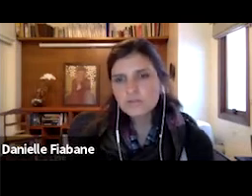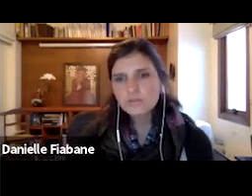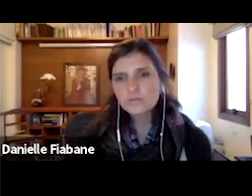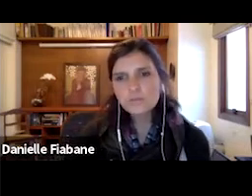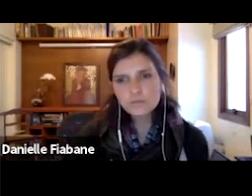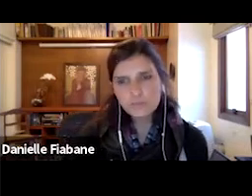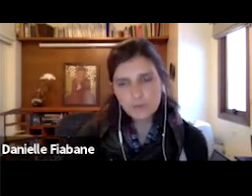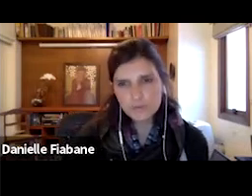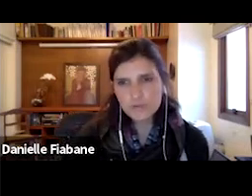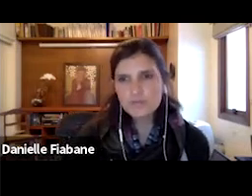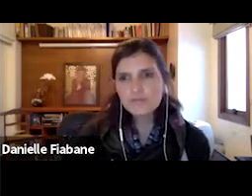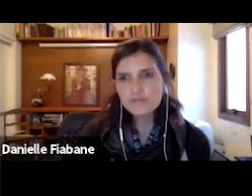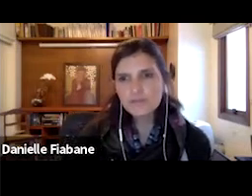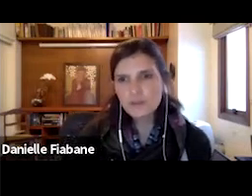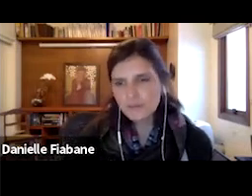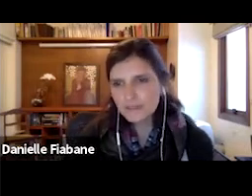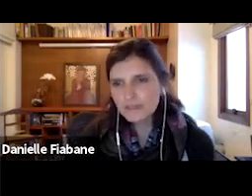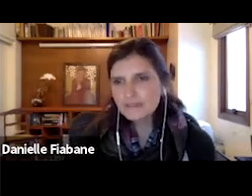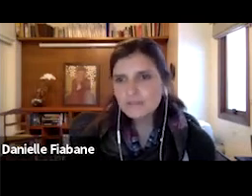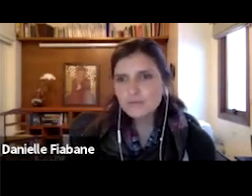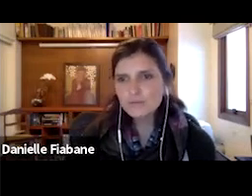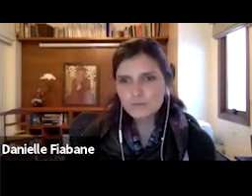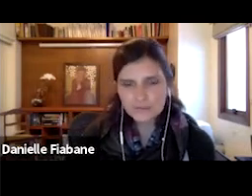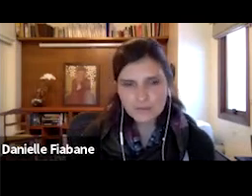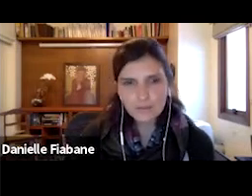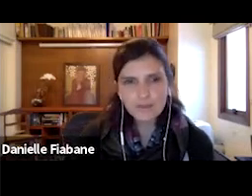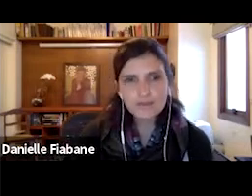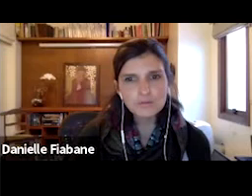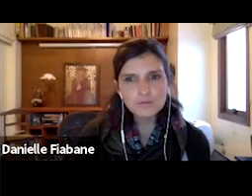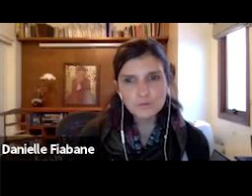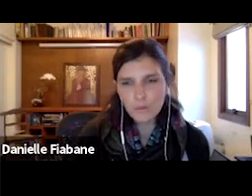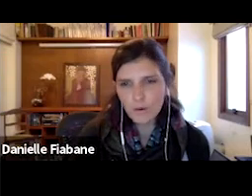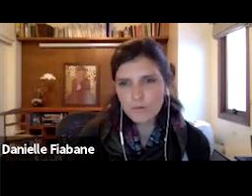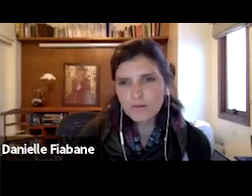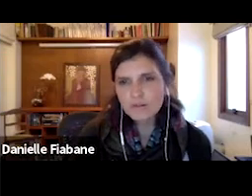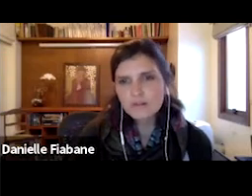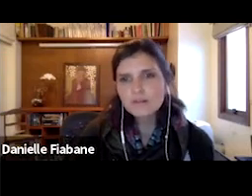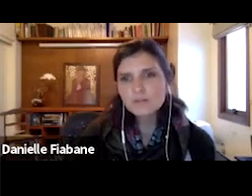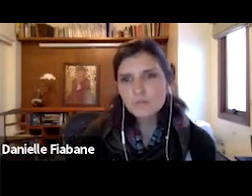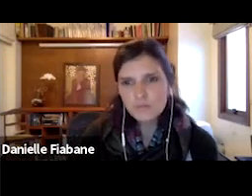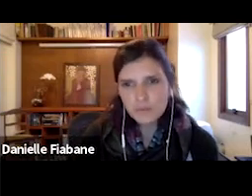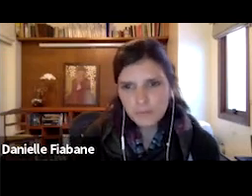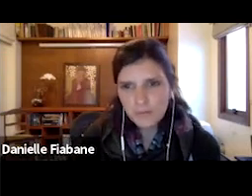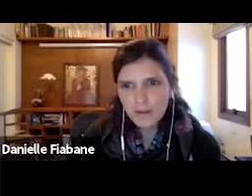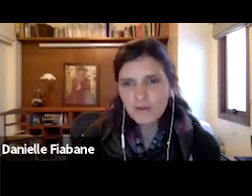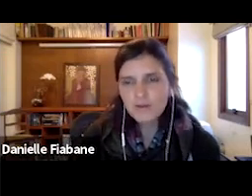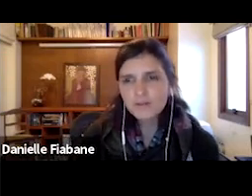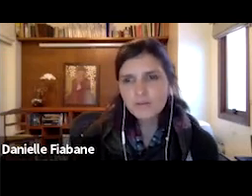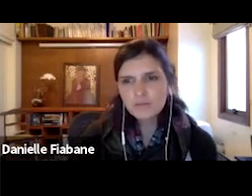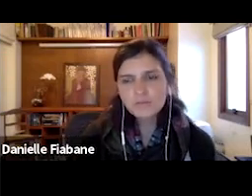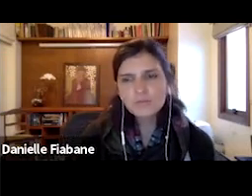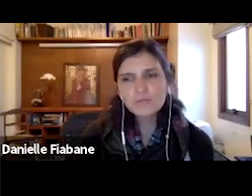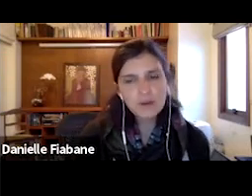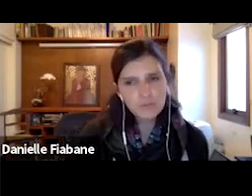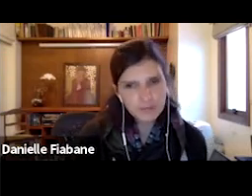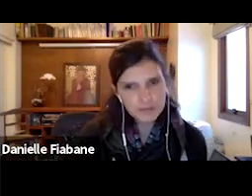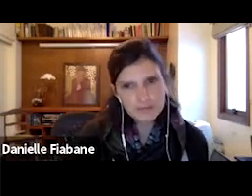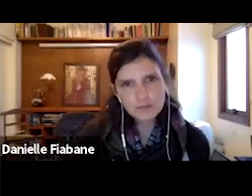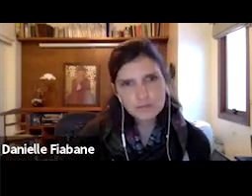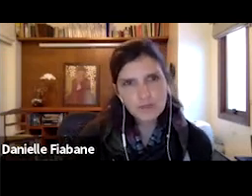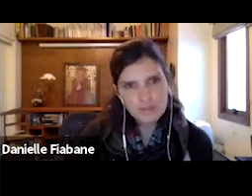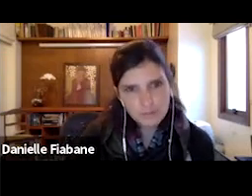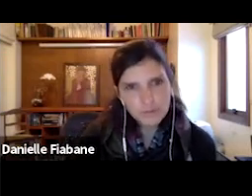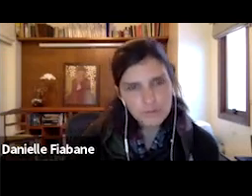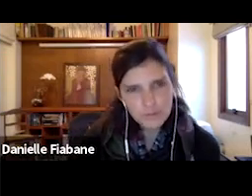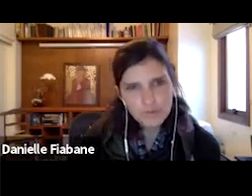Egídio Setúbal, do próprio GIF, da Humanize, do Instituto ACP, do Instituto MOL, do Movimento Bem Maior, da Umbigo do Mundo e da WINGS.